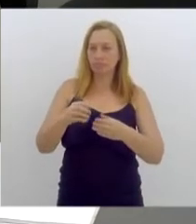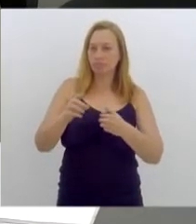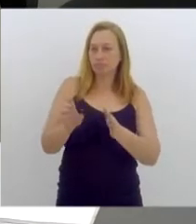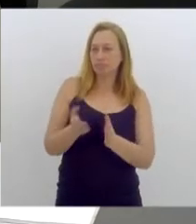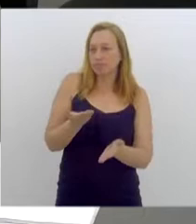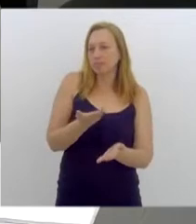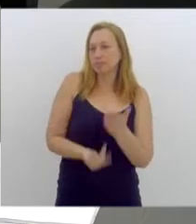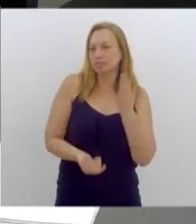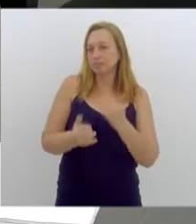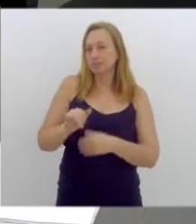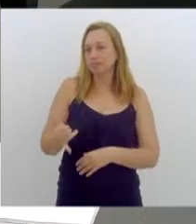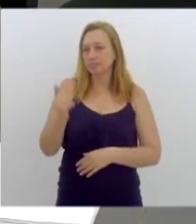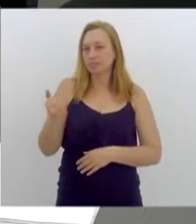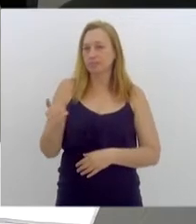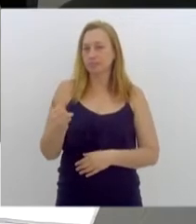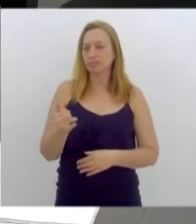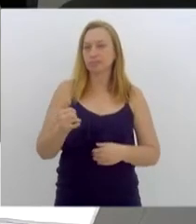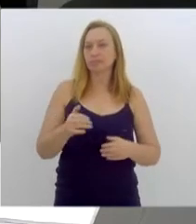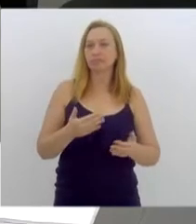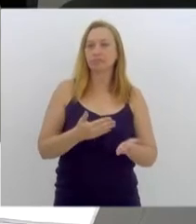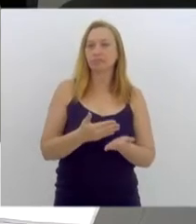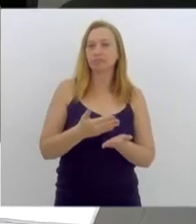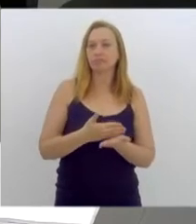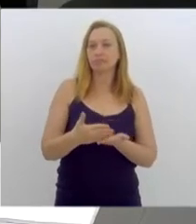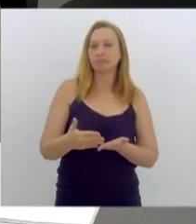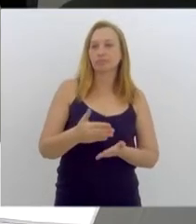partir de julho de 2022